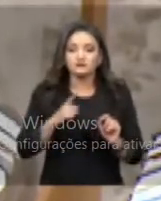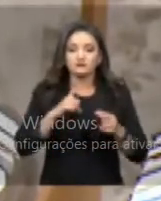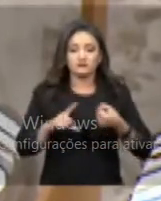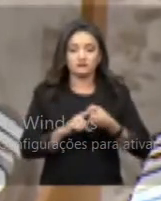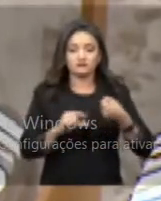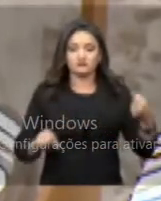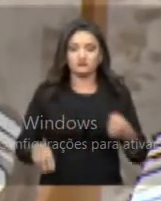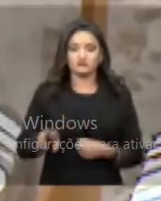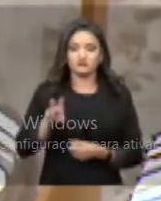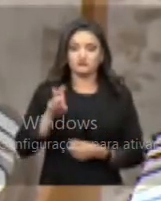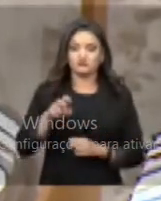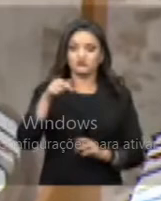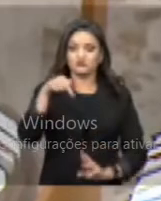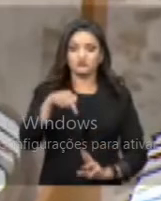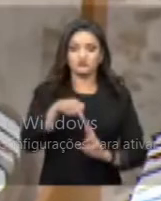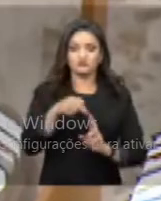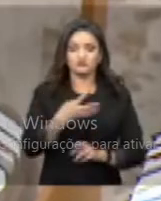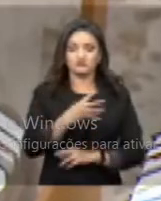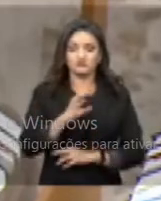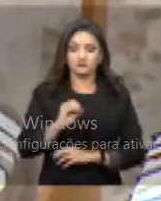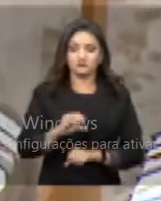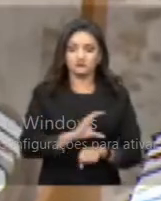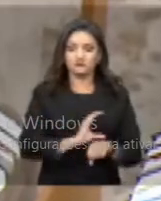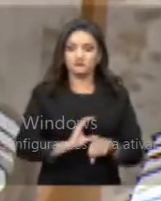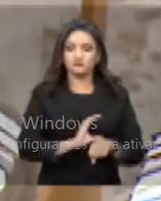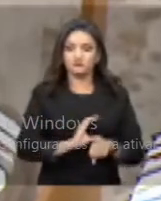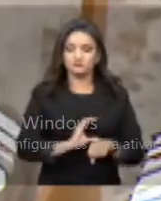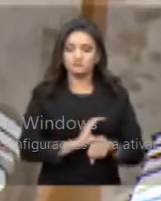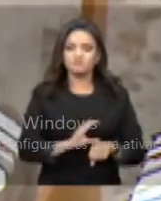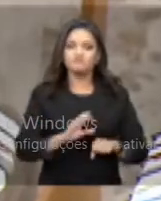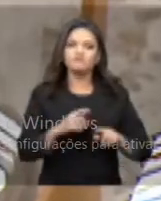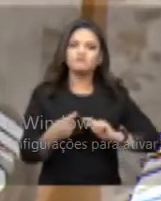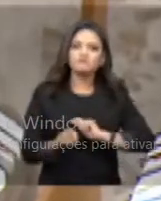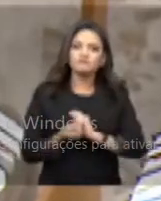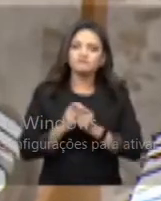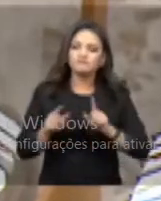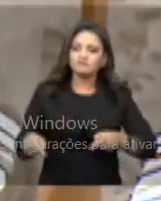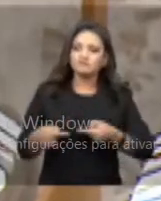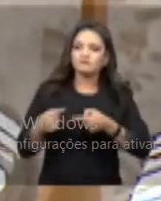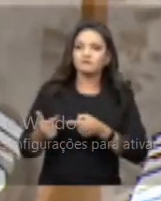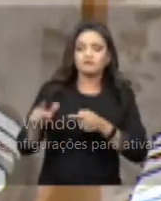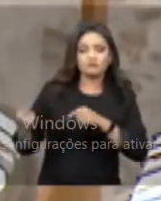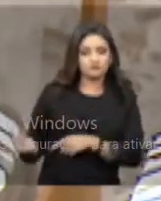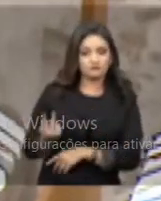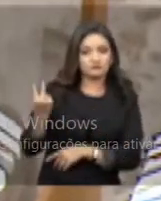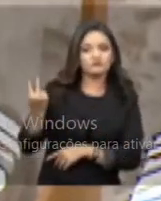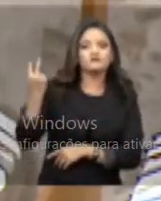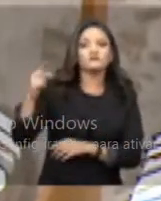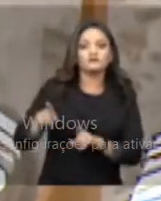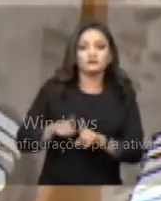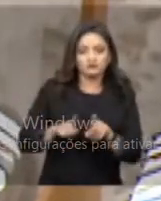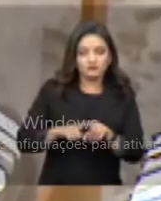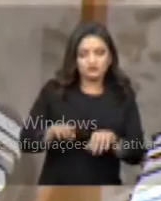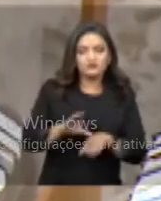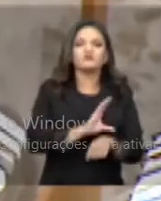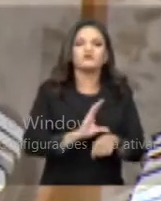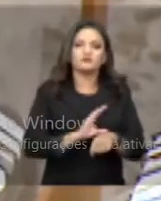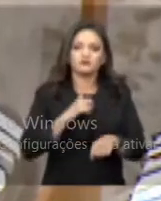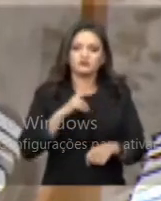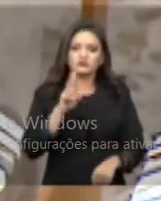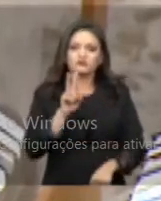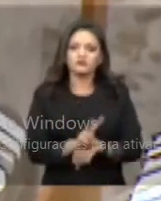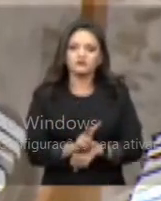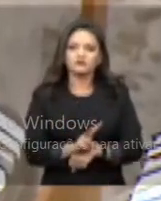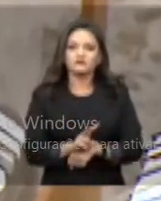artigo 5º, inciso 40 da Constituição, com outros valores constitucionalmente protegidos, como